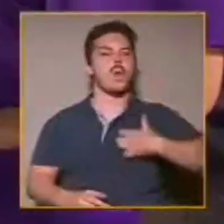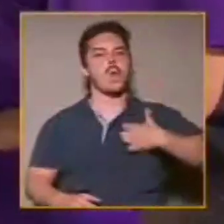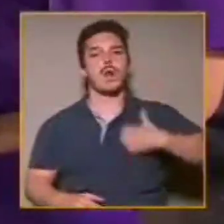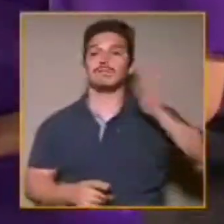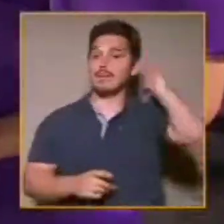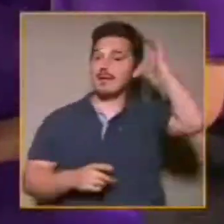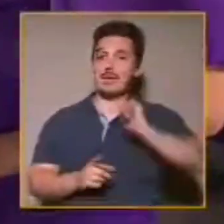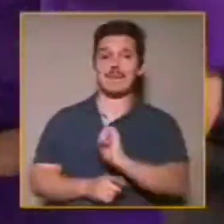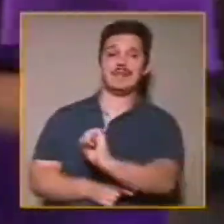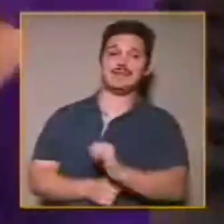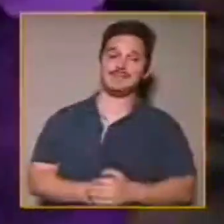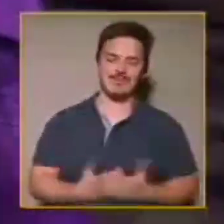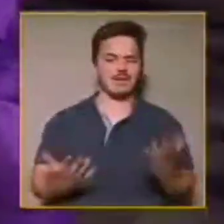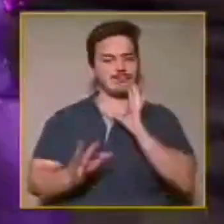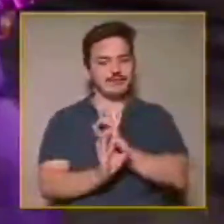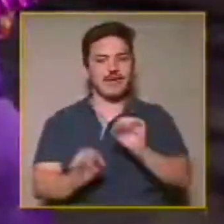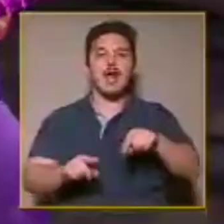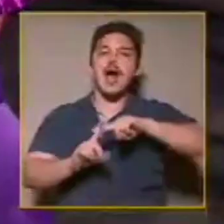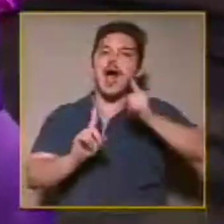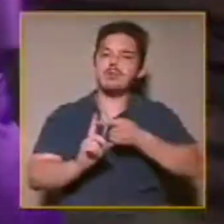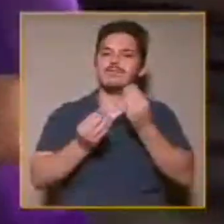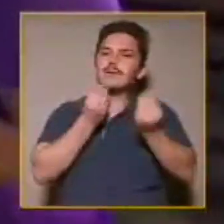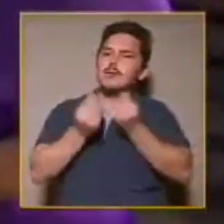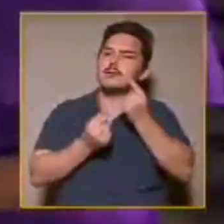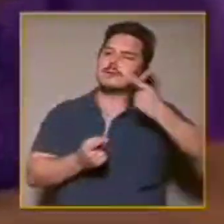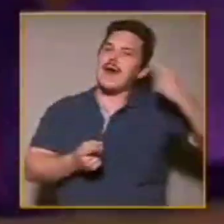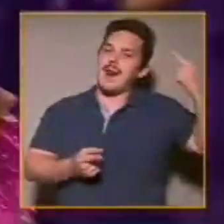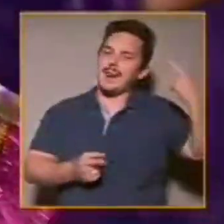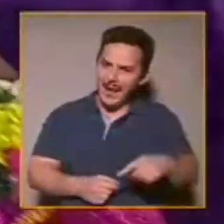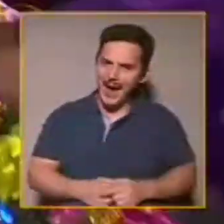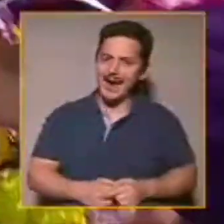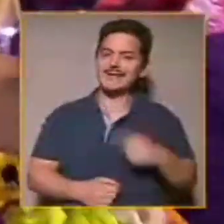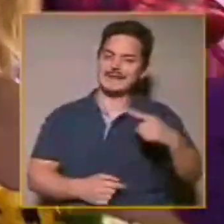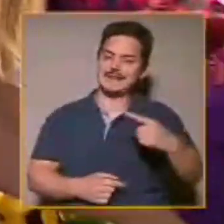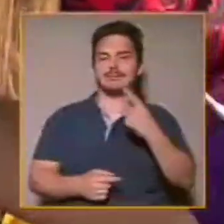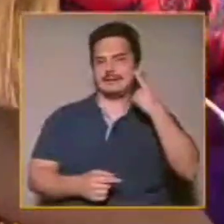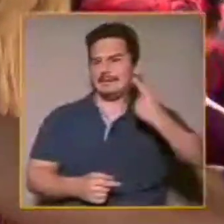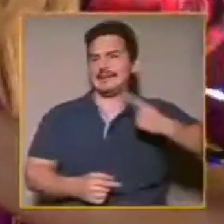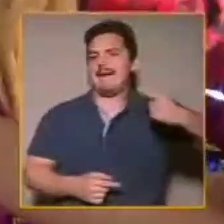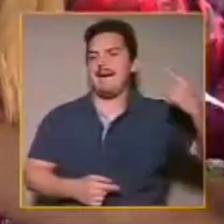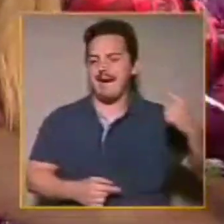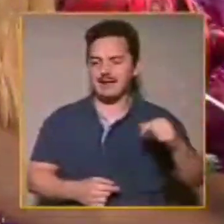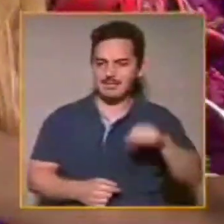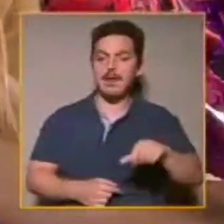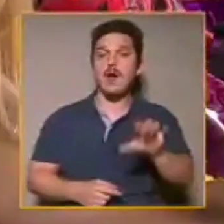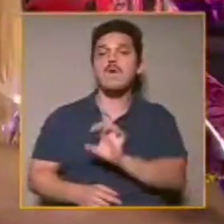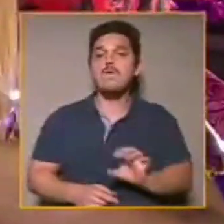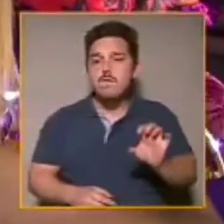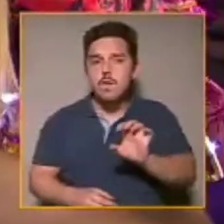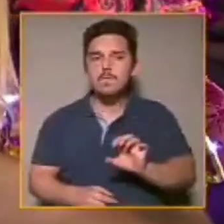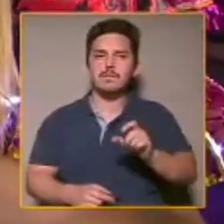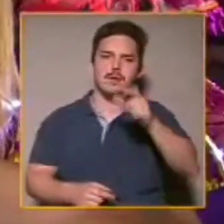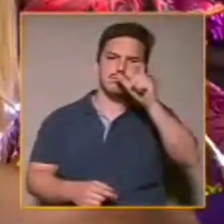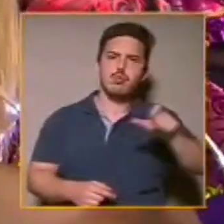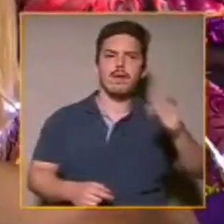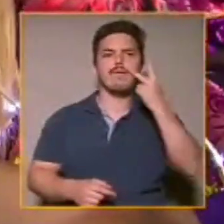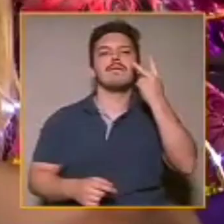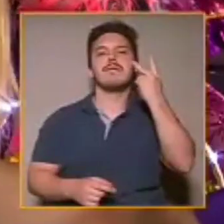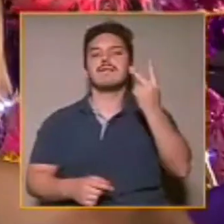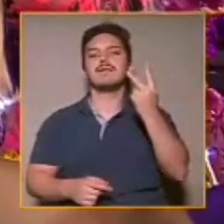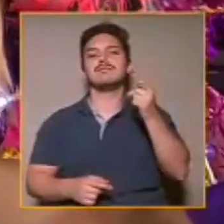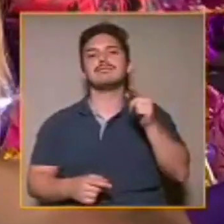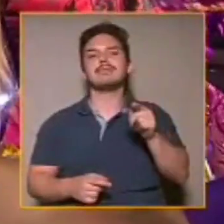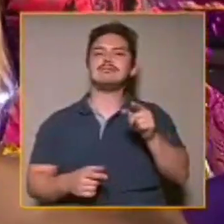padrinhos deles. Oh, que maravilha! E este ano tem um sabor especial, Eduardo? Tem um sabor especial. A forma como as pessoas vivem isto,